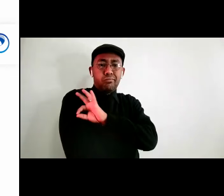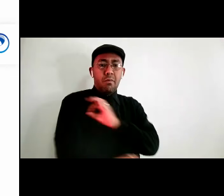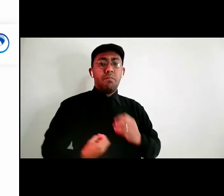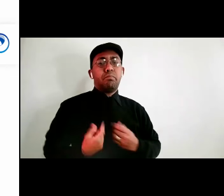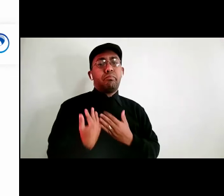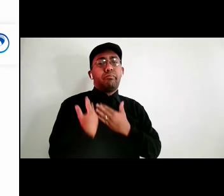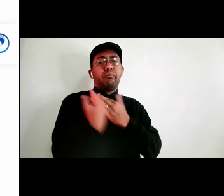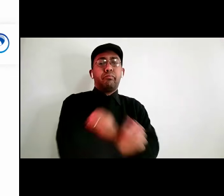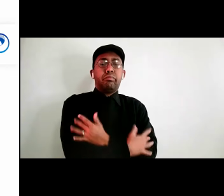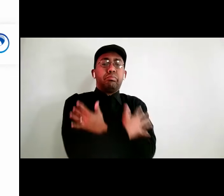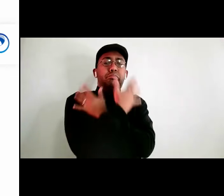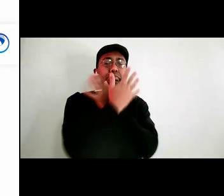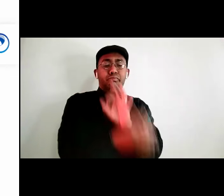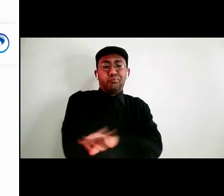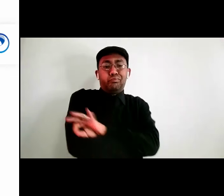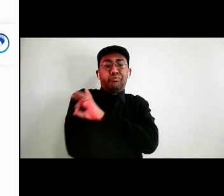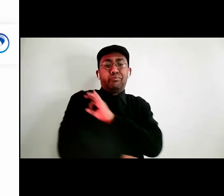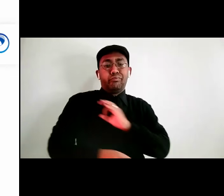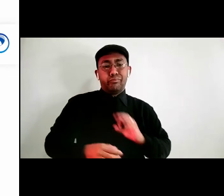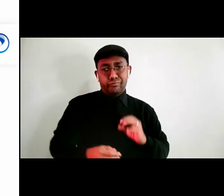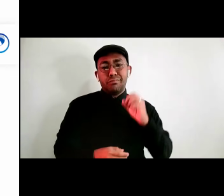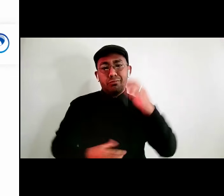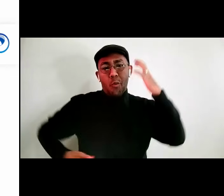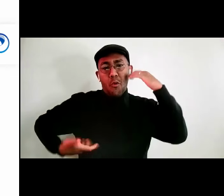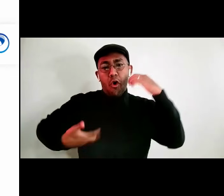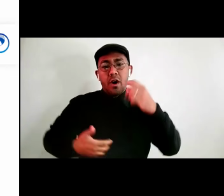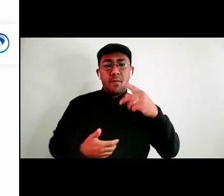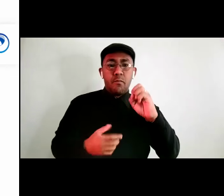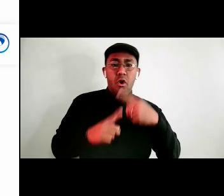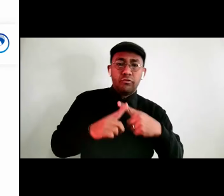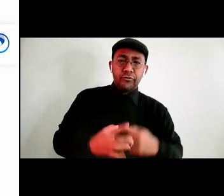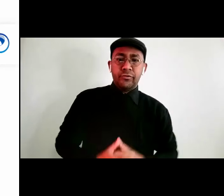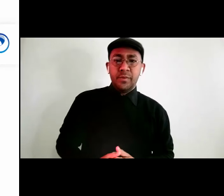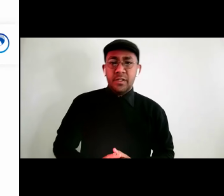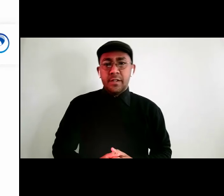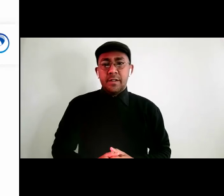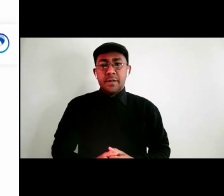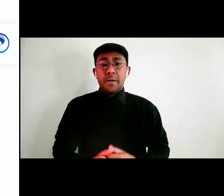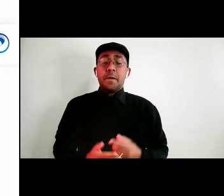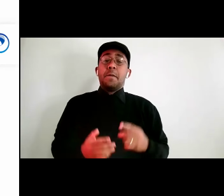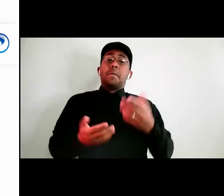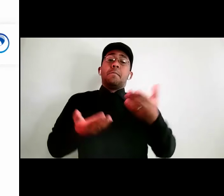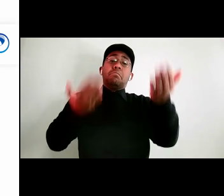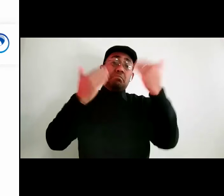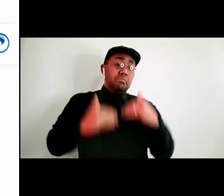neste evento, que isso facilita que o vírus se disperse.